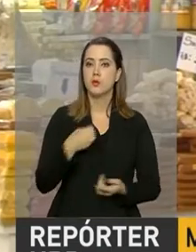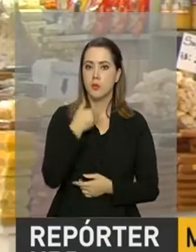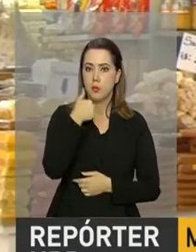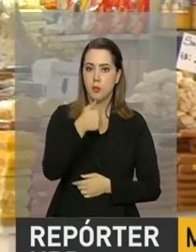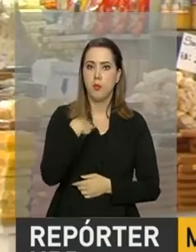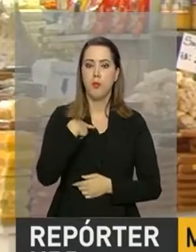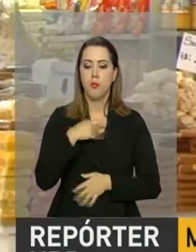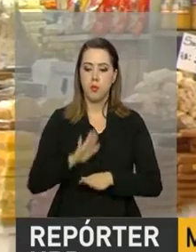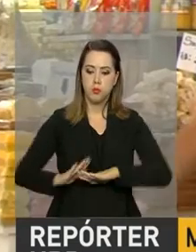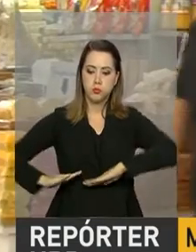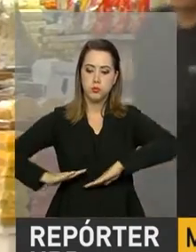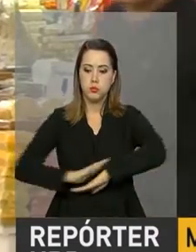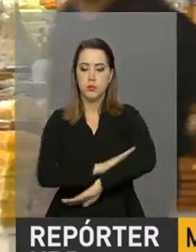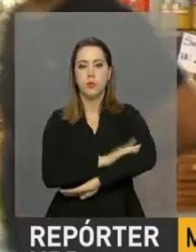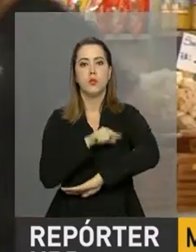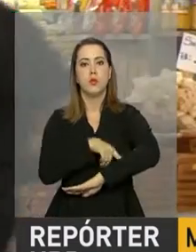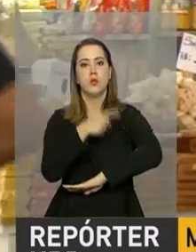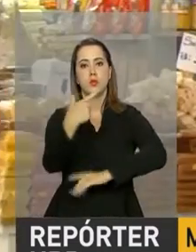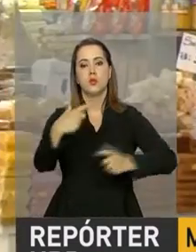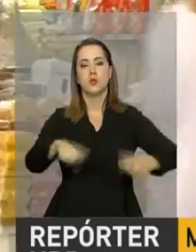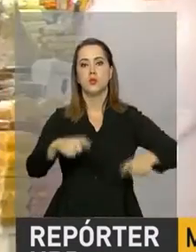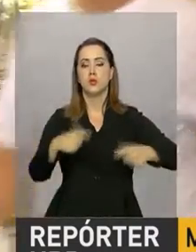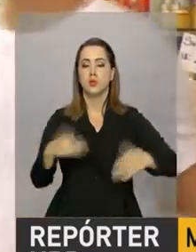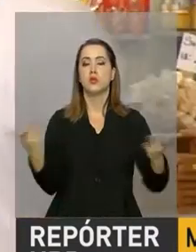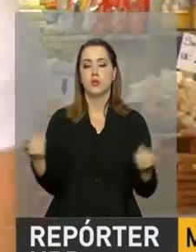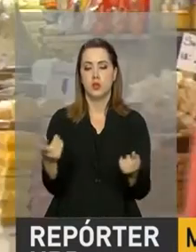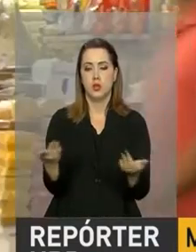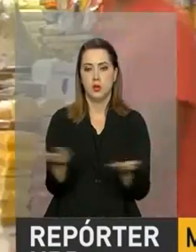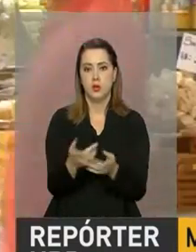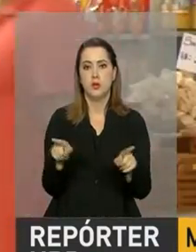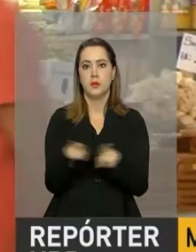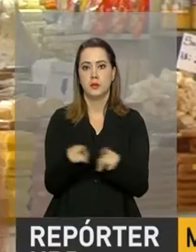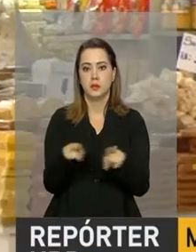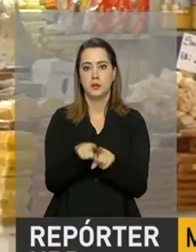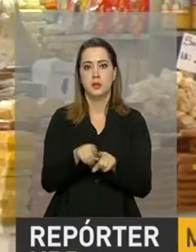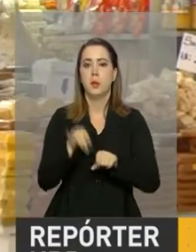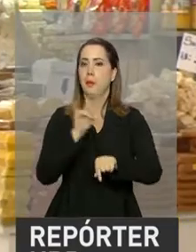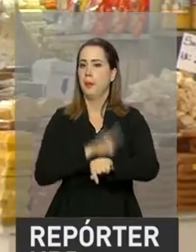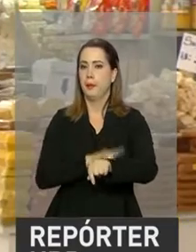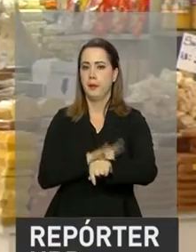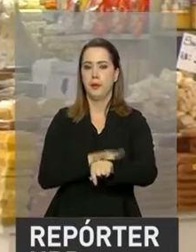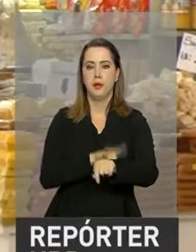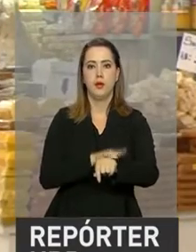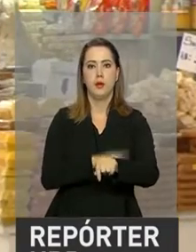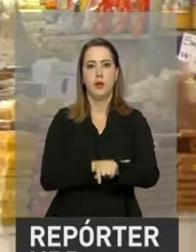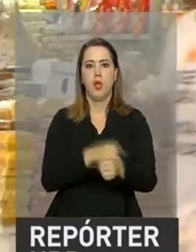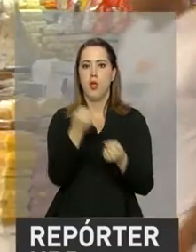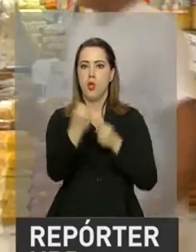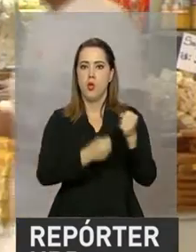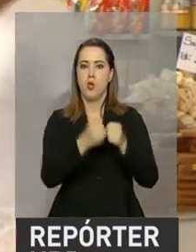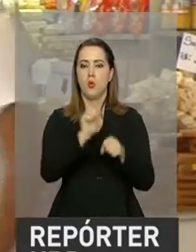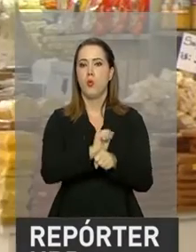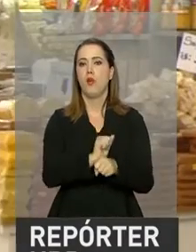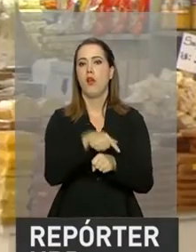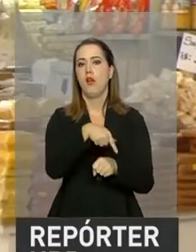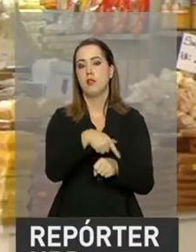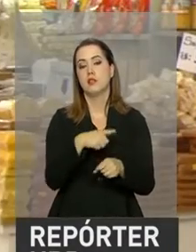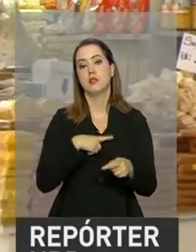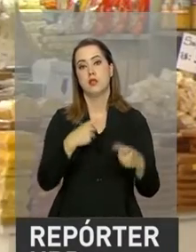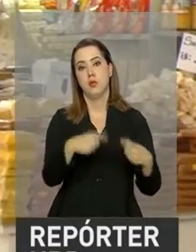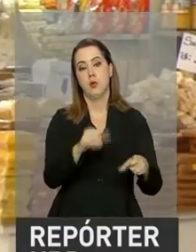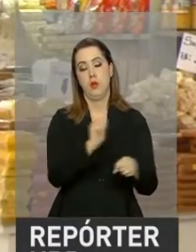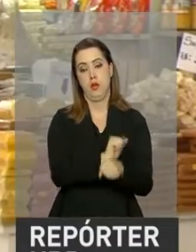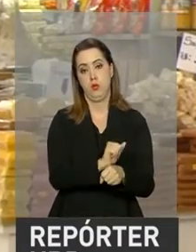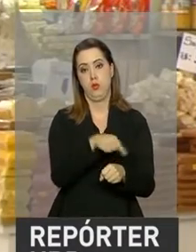instalação dessas rampas pelos estabelecimentos, agora também questão de banheiro, questão de estacionamento, mas vem agora uma outra parte